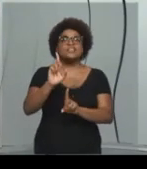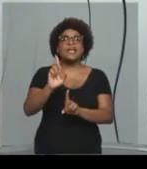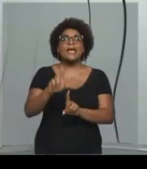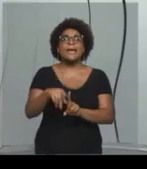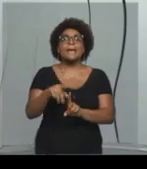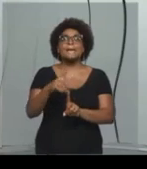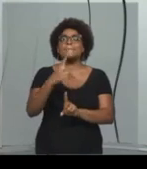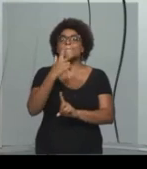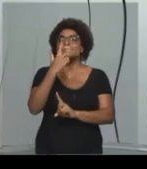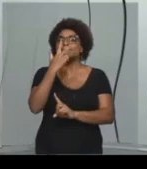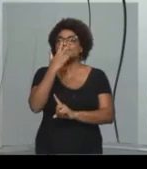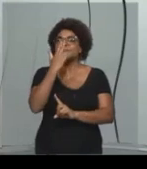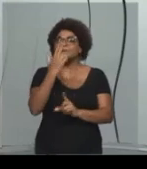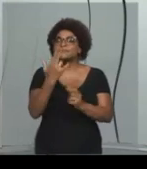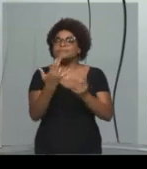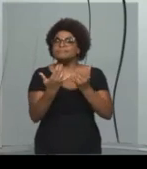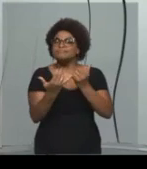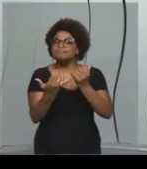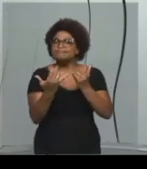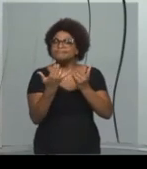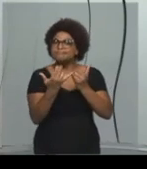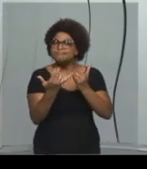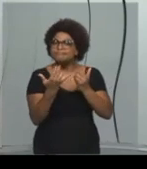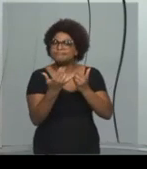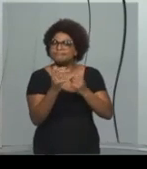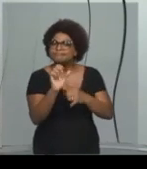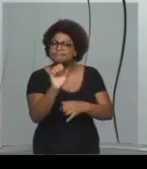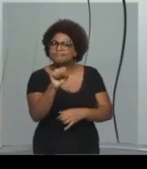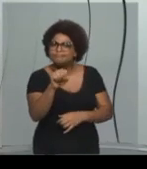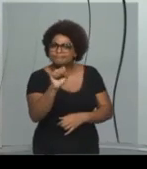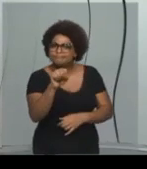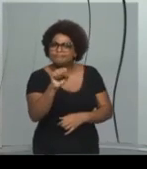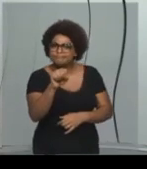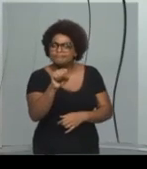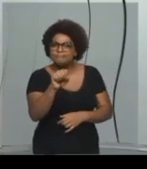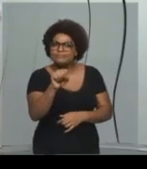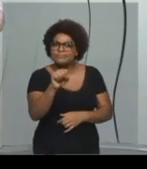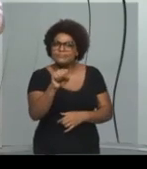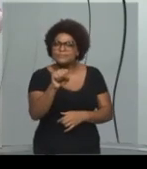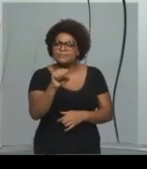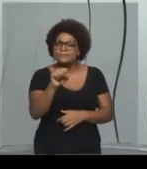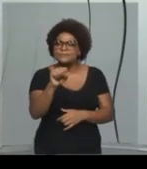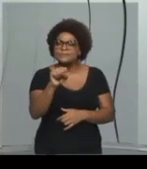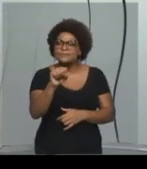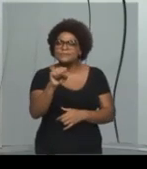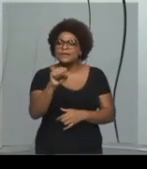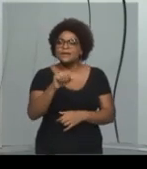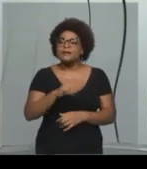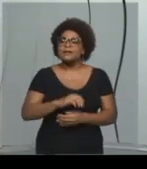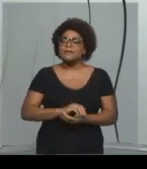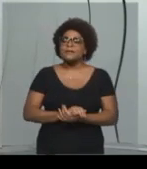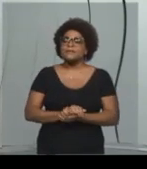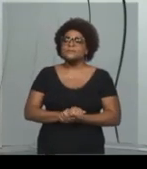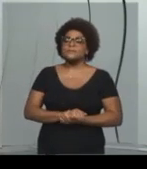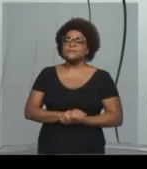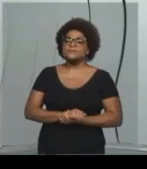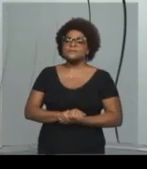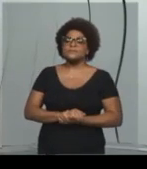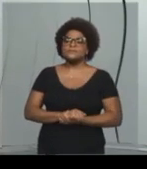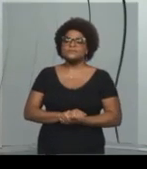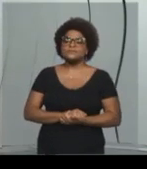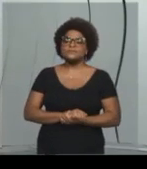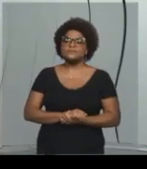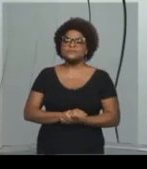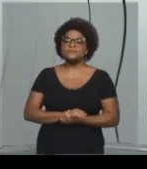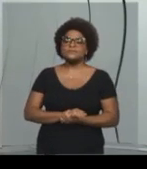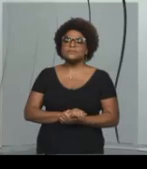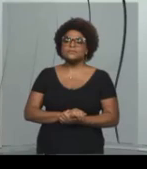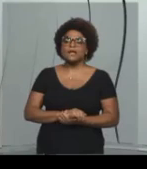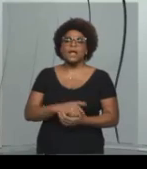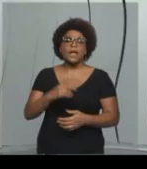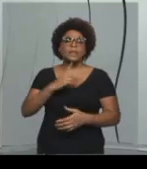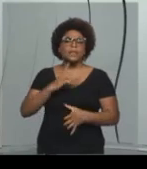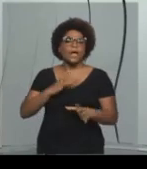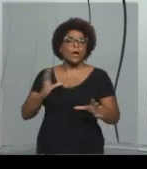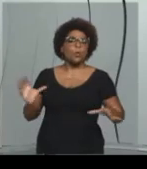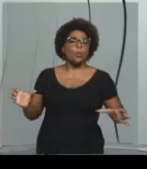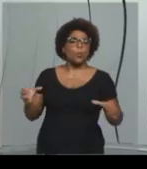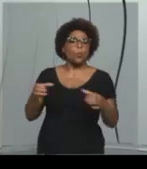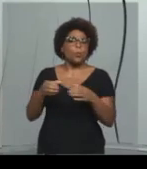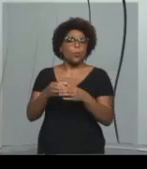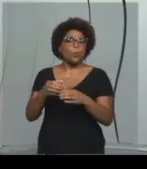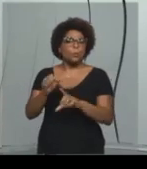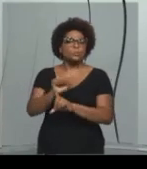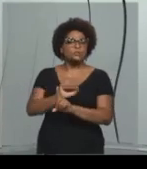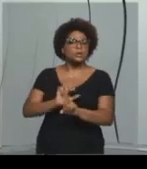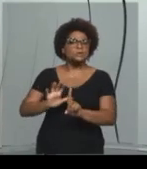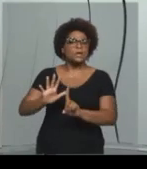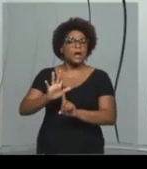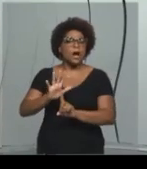né? É muito legítimo que se espere daquele conjunto social